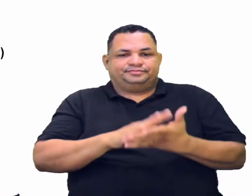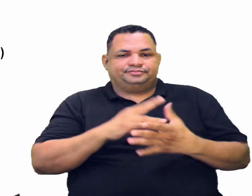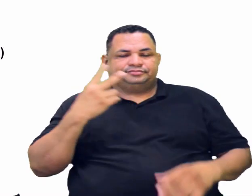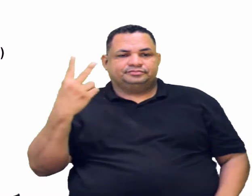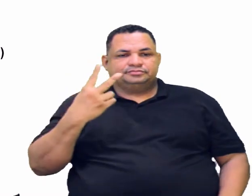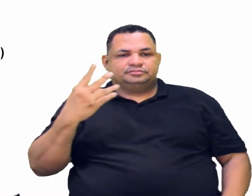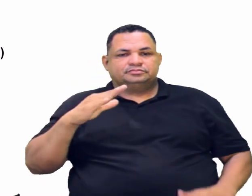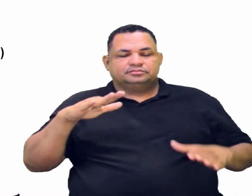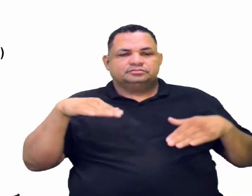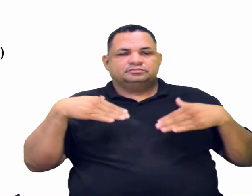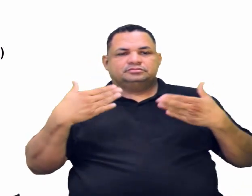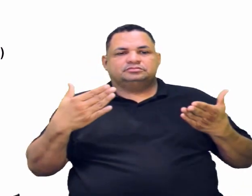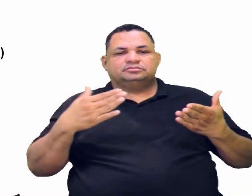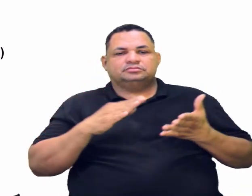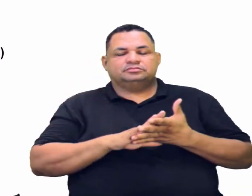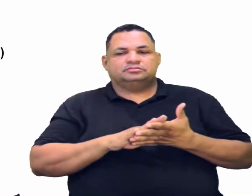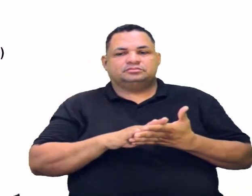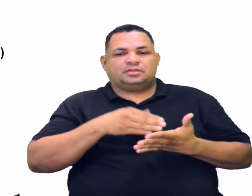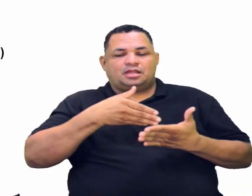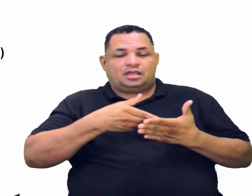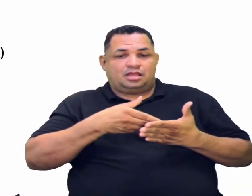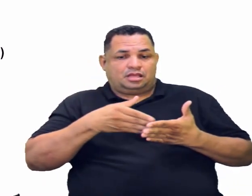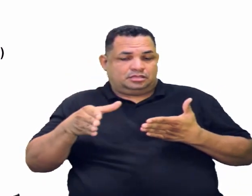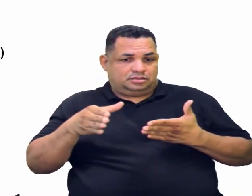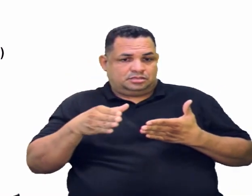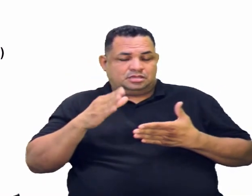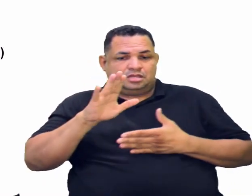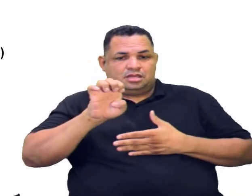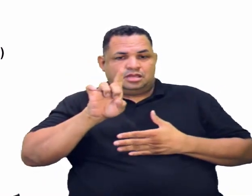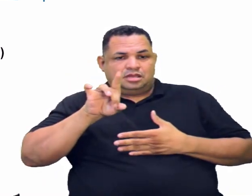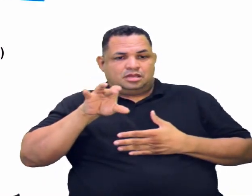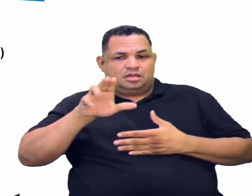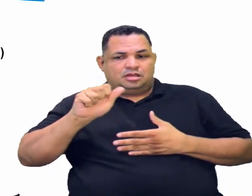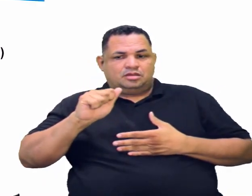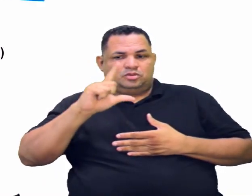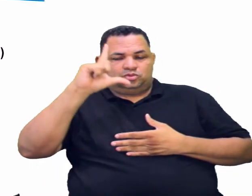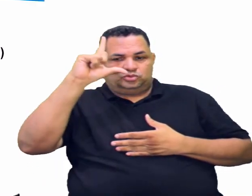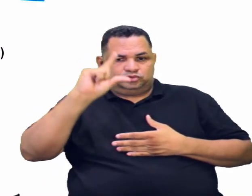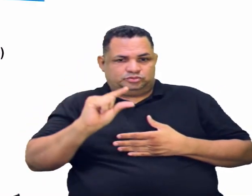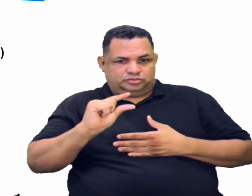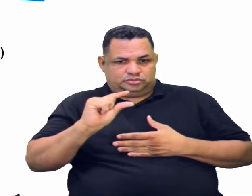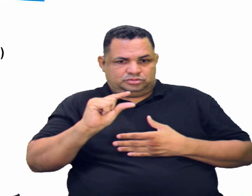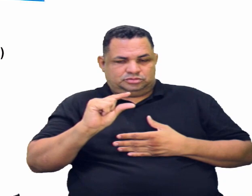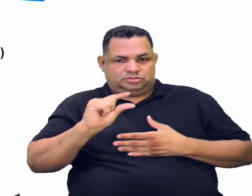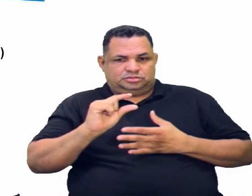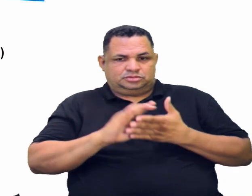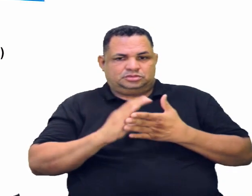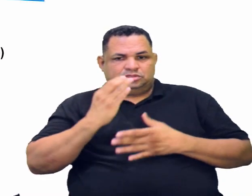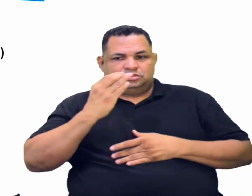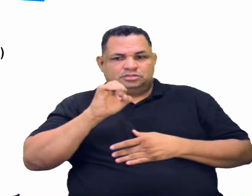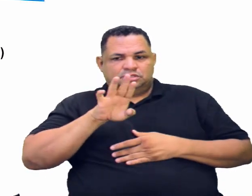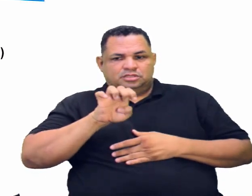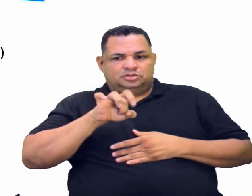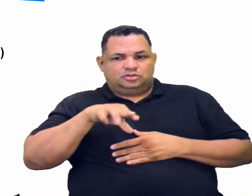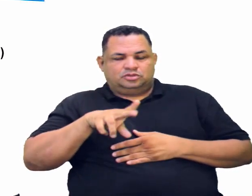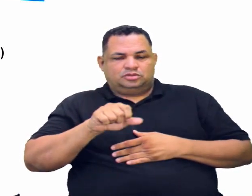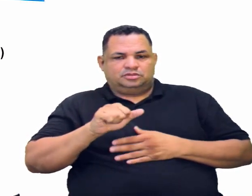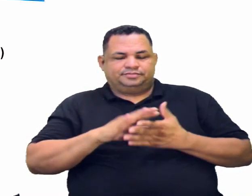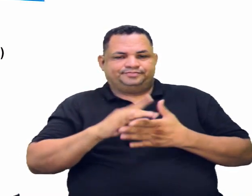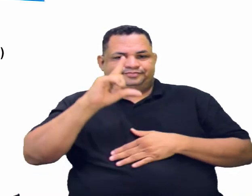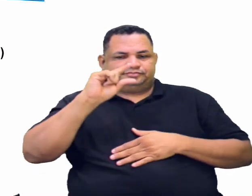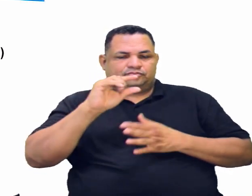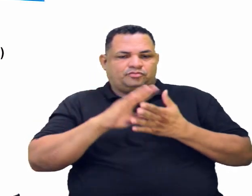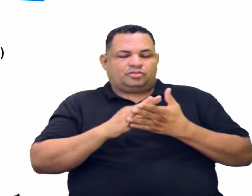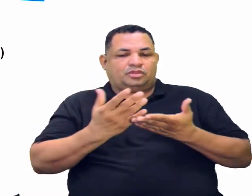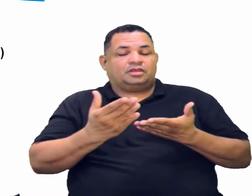se obter os álcools é a partir da redução de aldeídos e cetonas. Essa redução